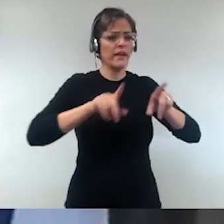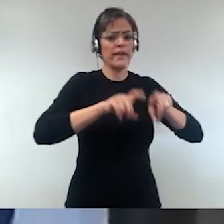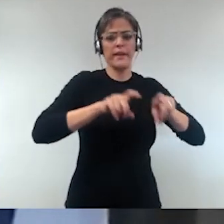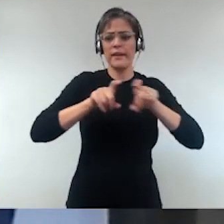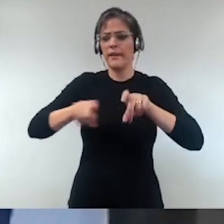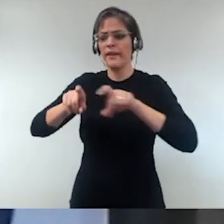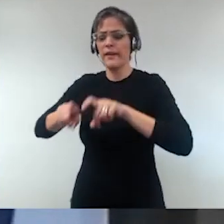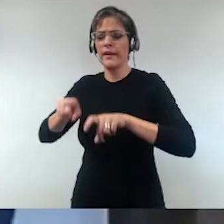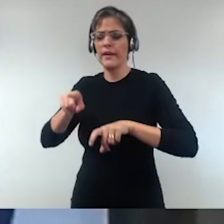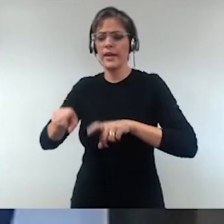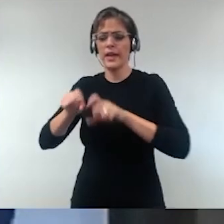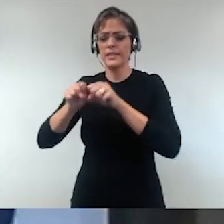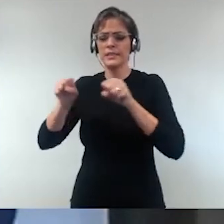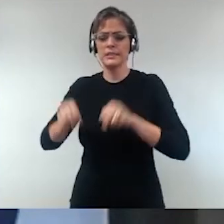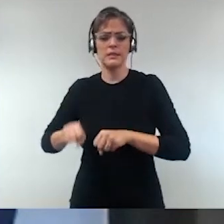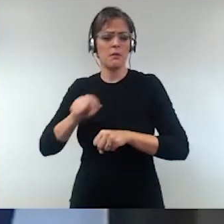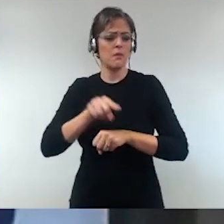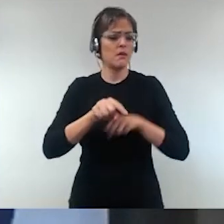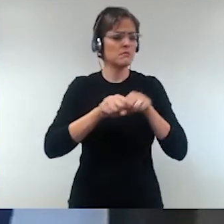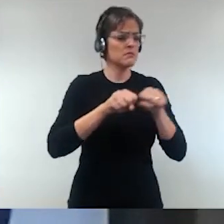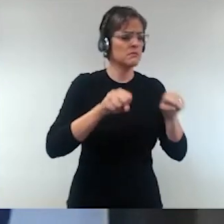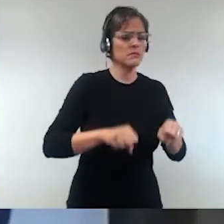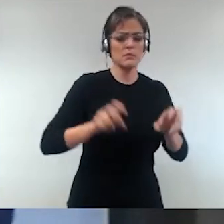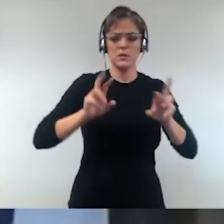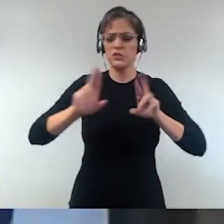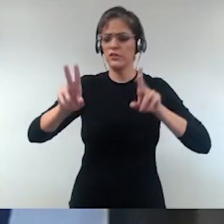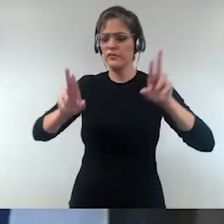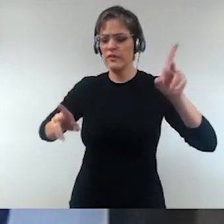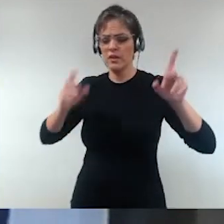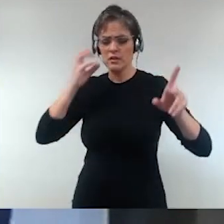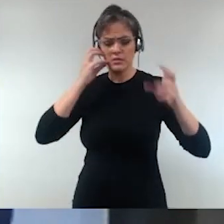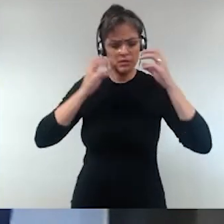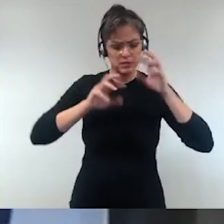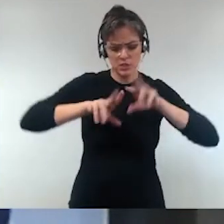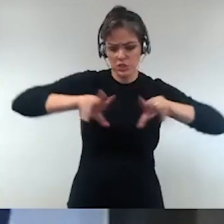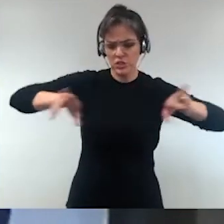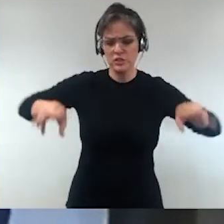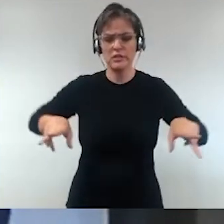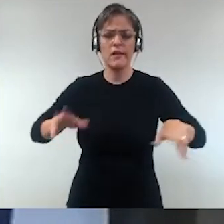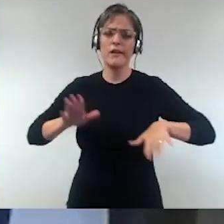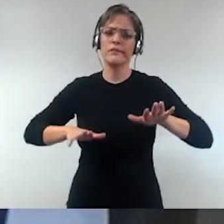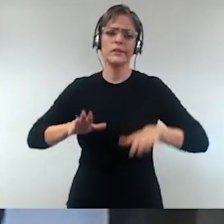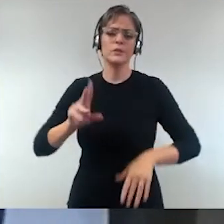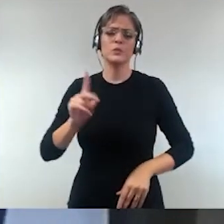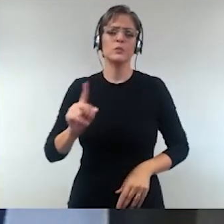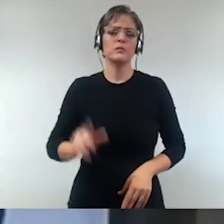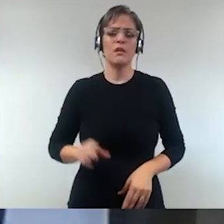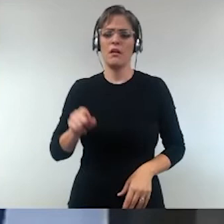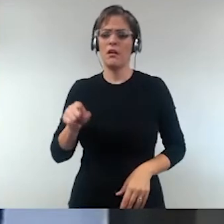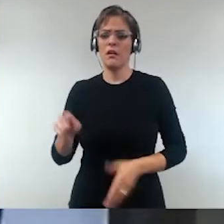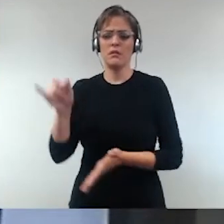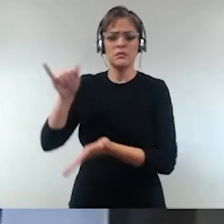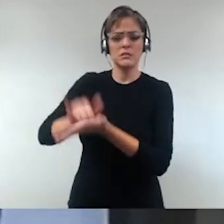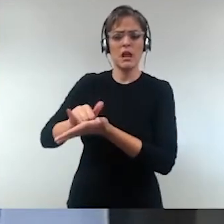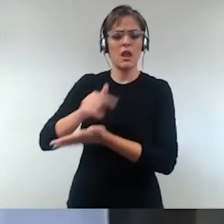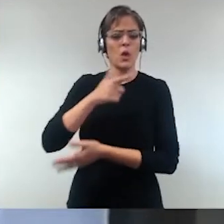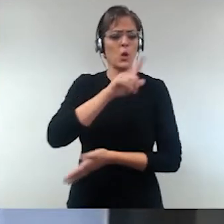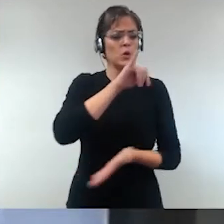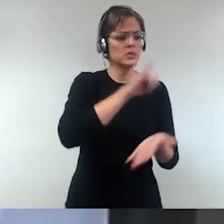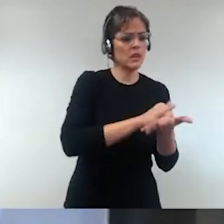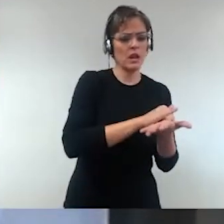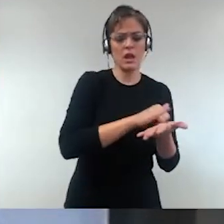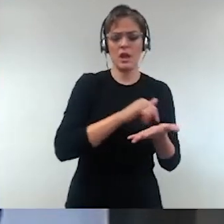determinados sistemas você precisa de uma ferramenta, na outra que não esteja instalada aquela ferramenta